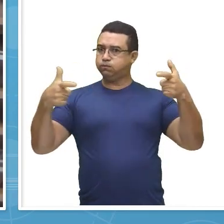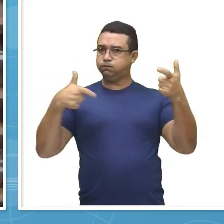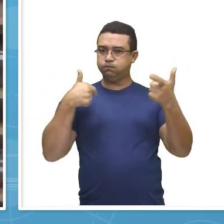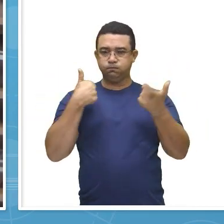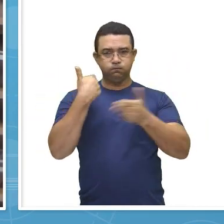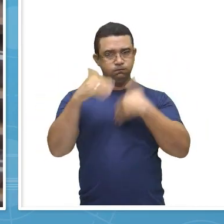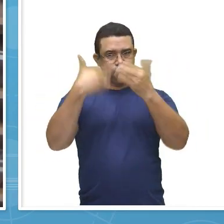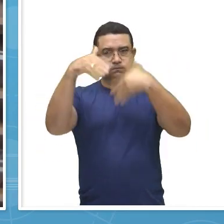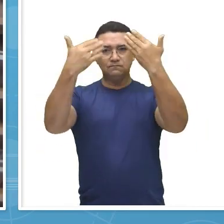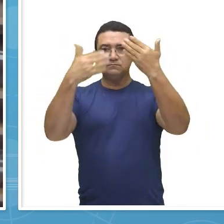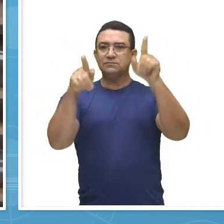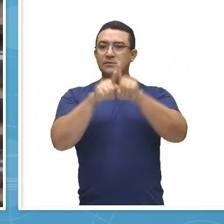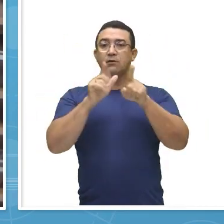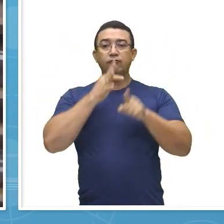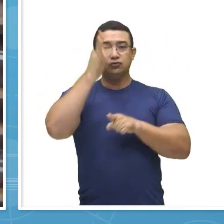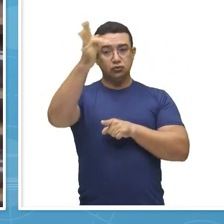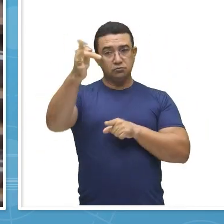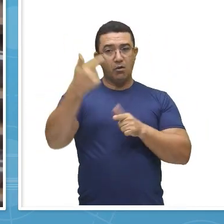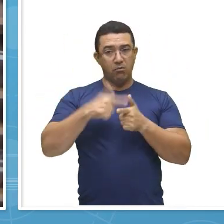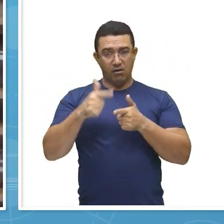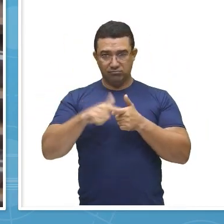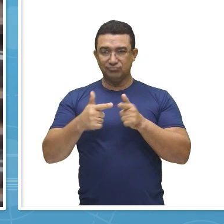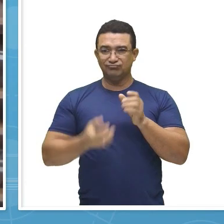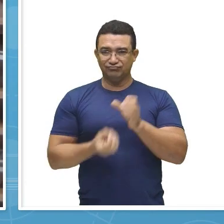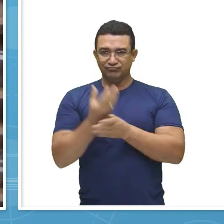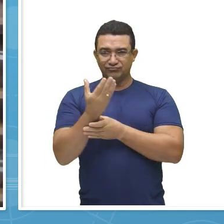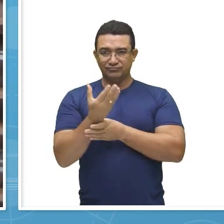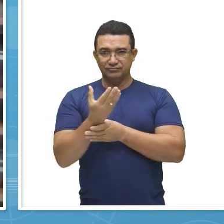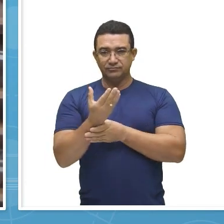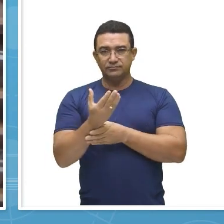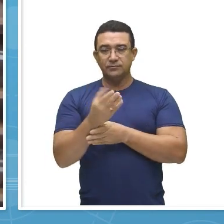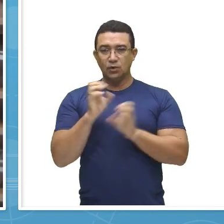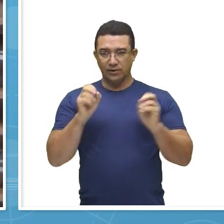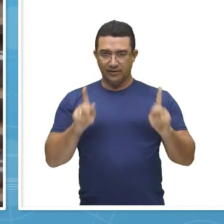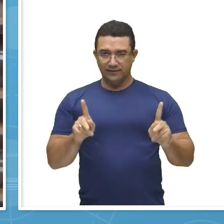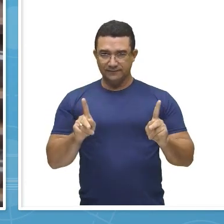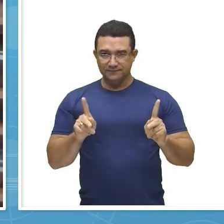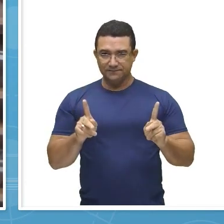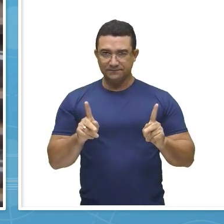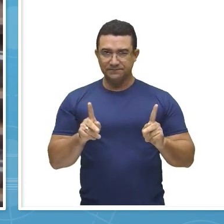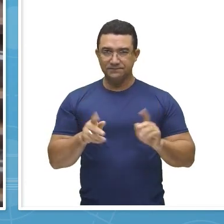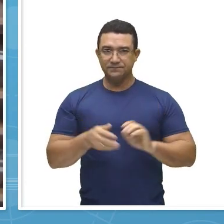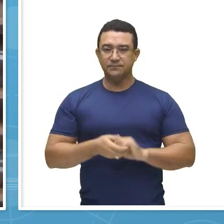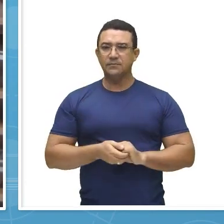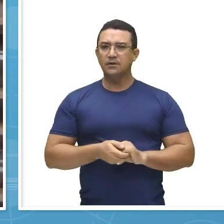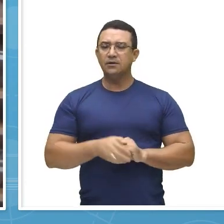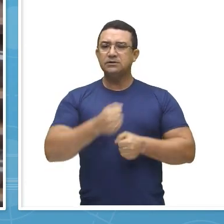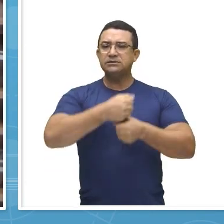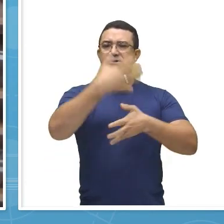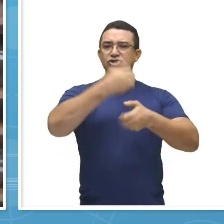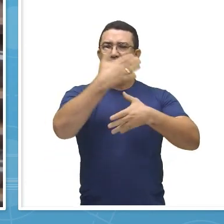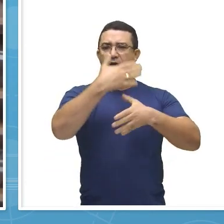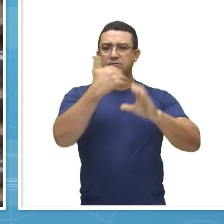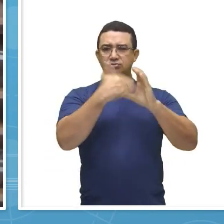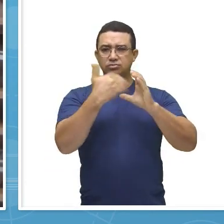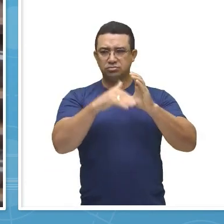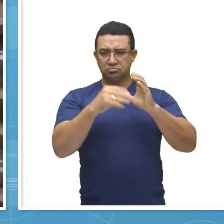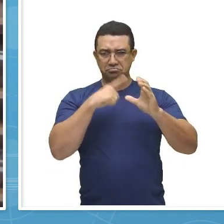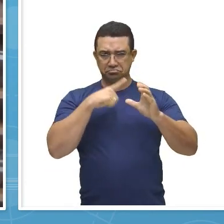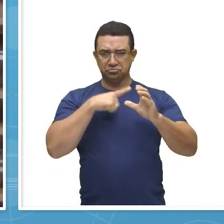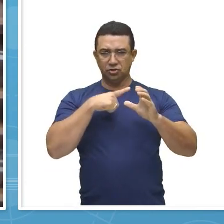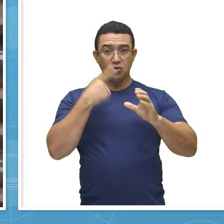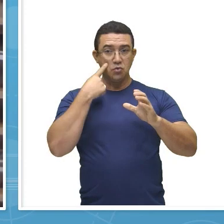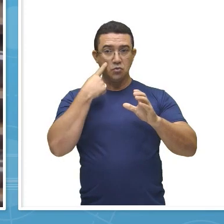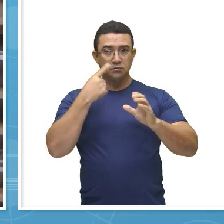desordenadamente e vai trazer futuros problemas. Tudo bem? Tudo bem aí para vocês? Temos algum comentário sobre essas questões? O que nós